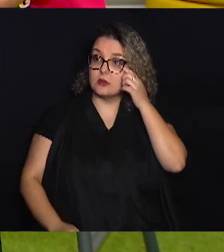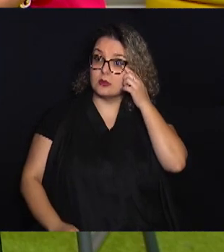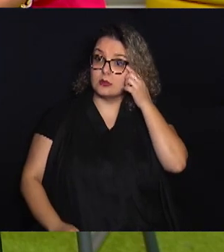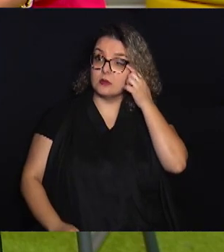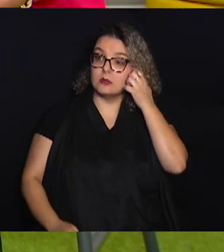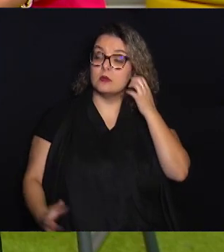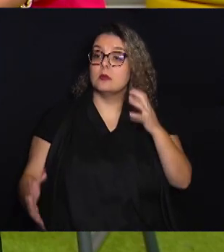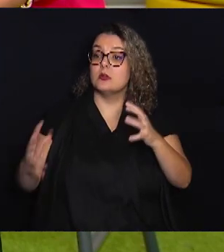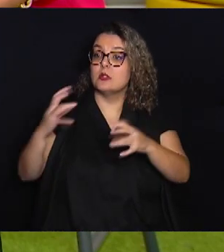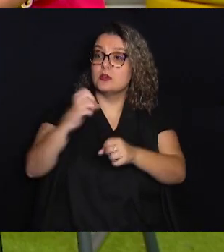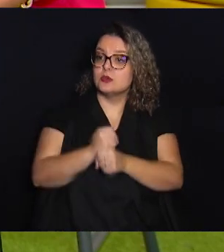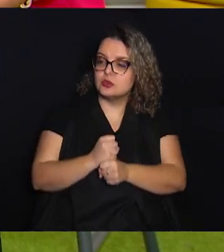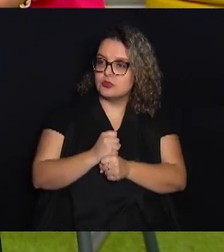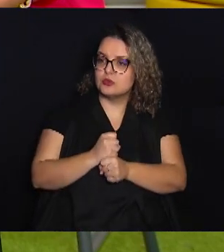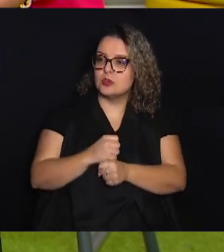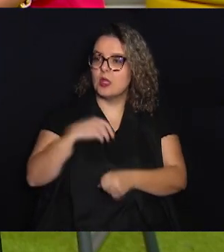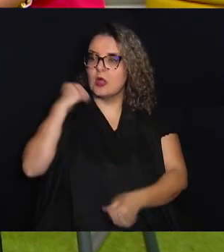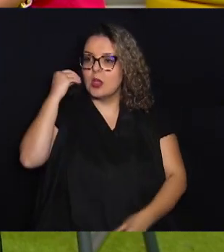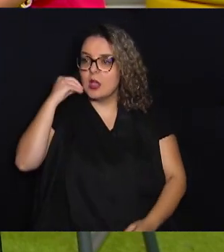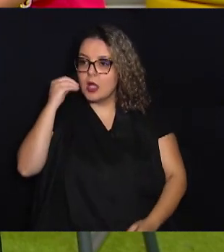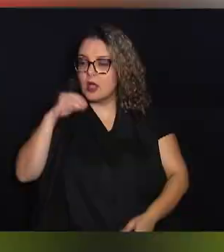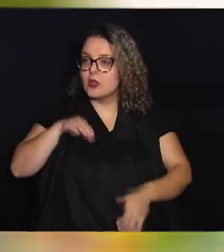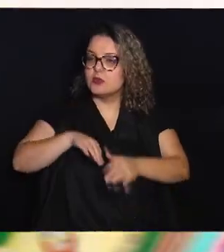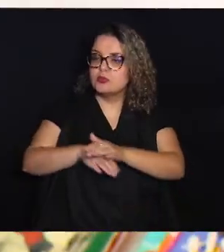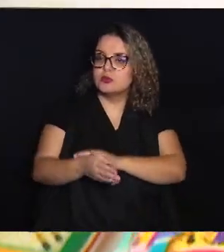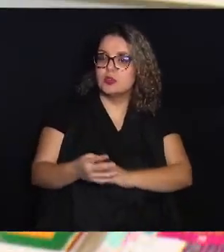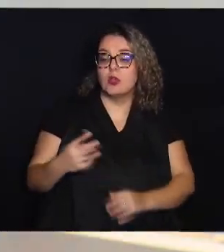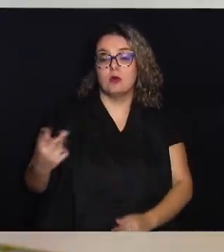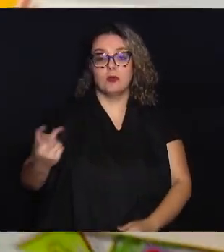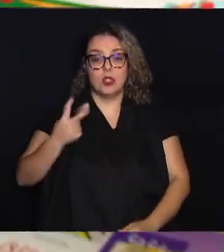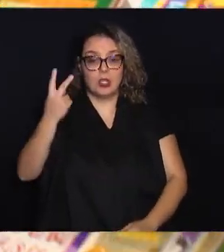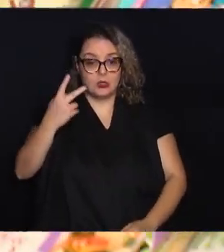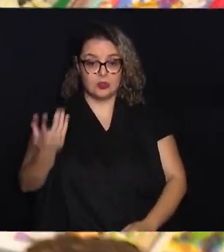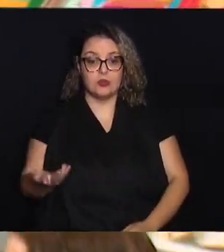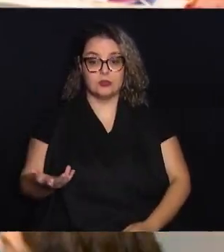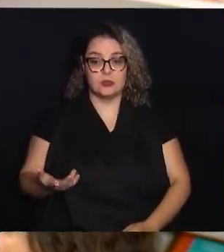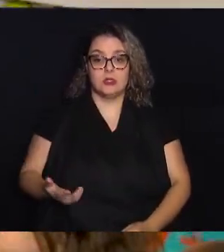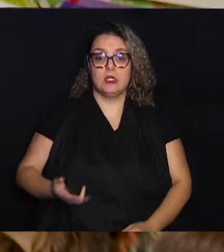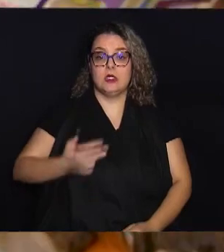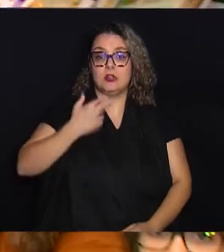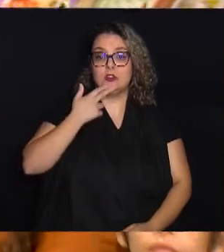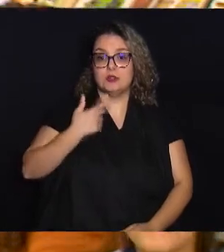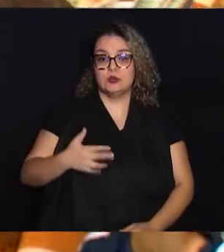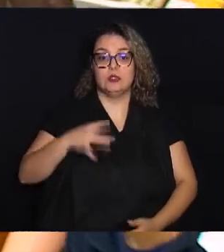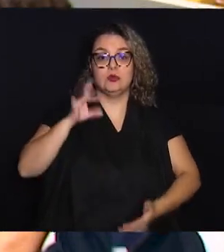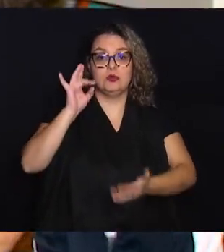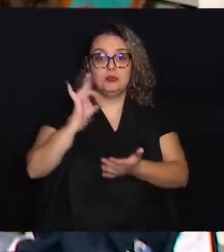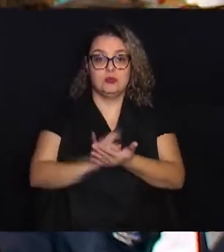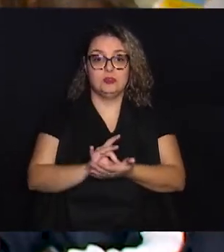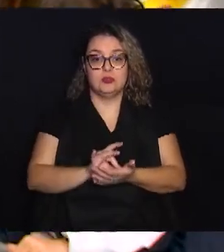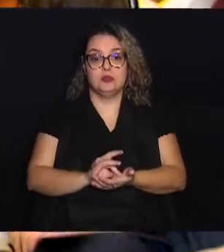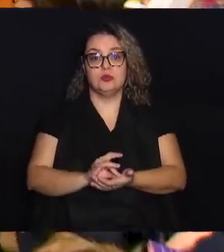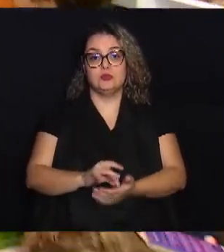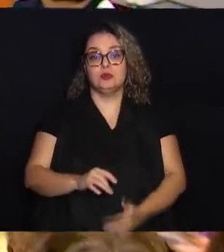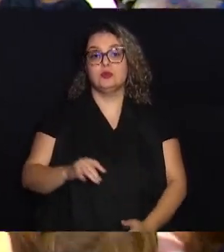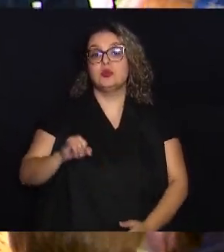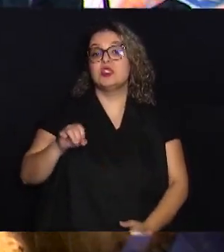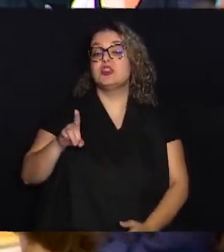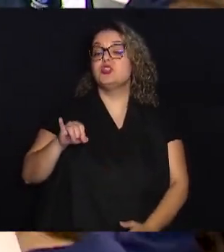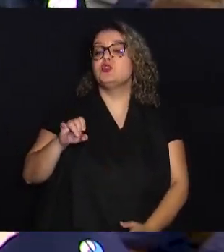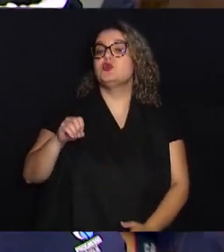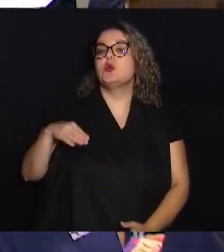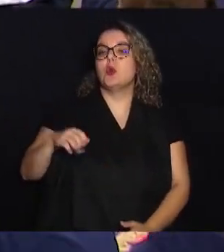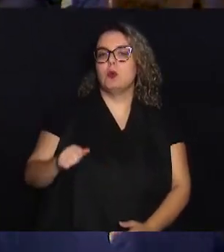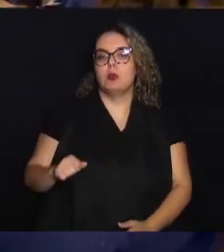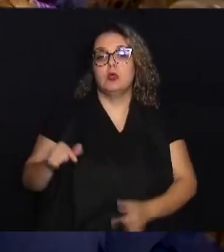engloba experiências, hábitos, valores da língua de origem do idioma, né, dos lugares de